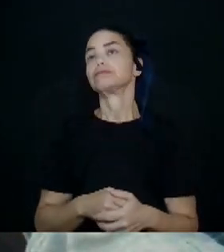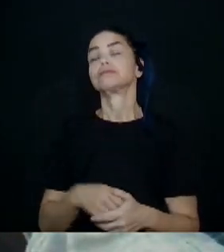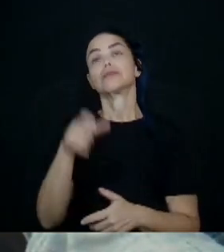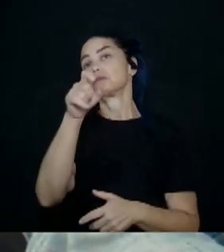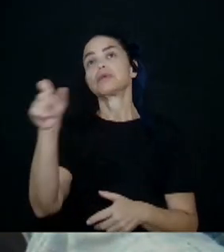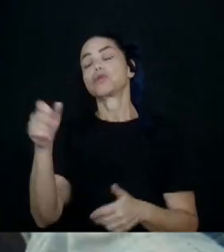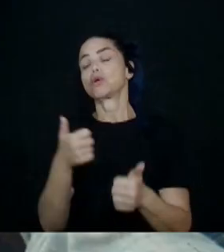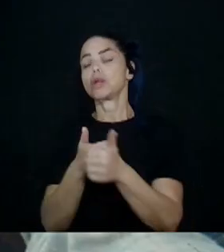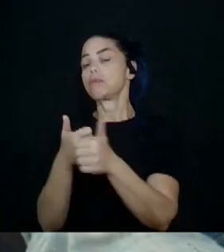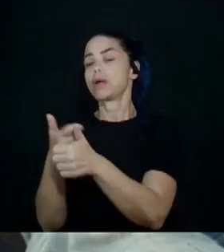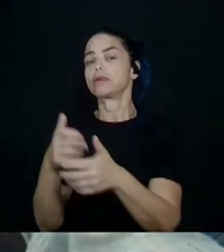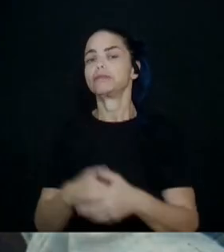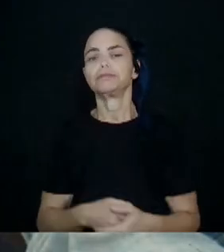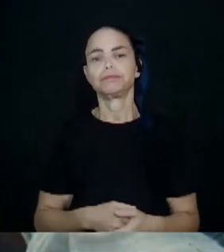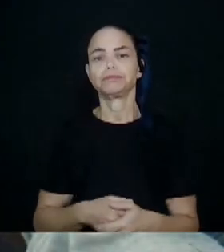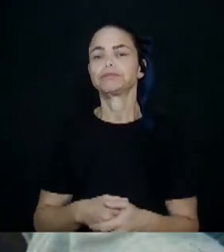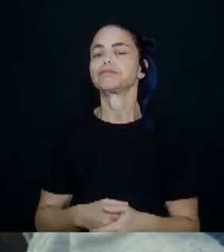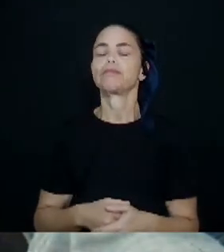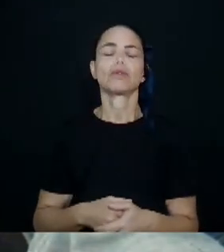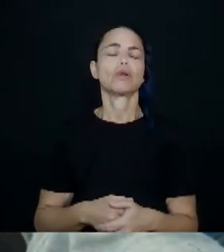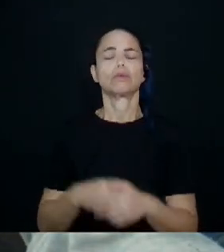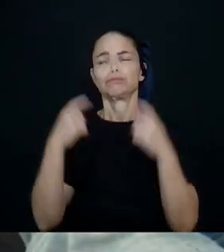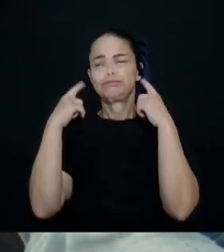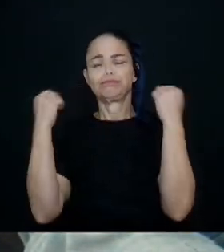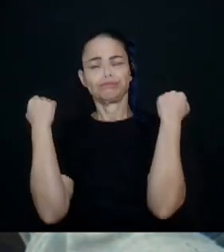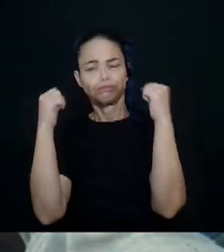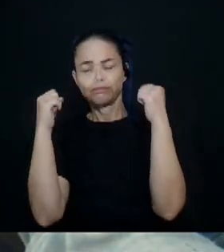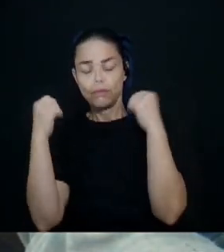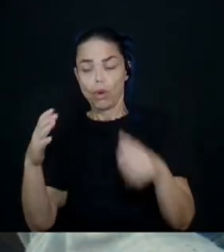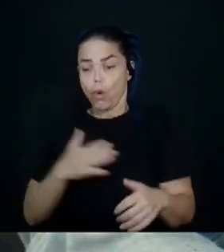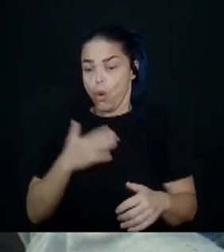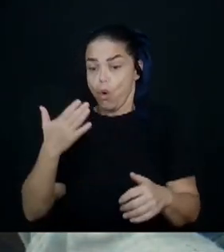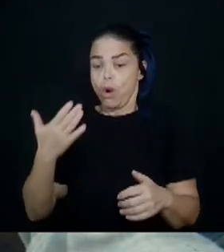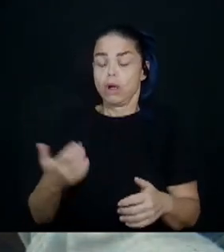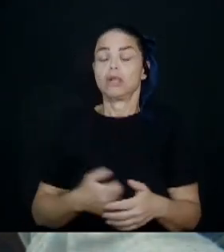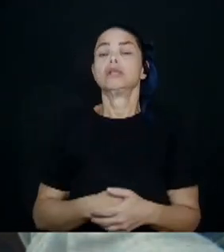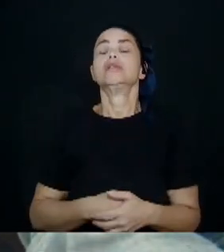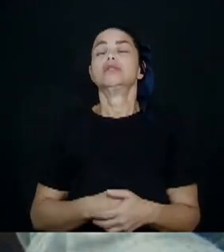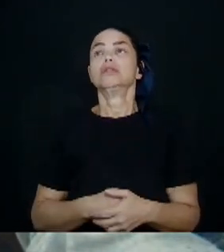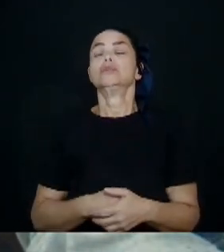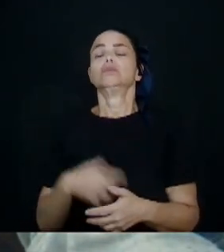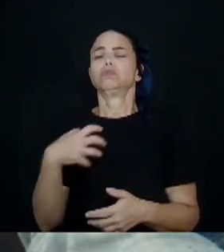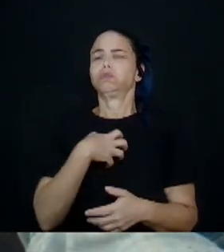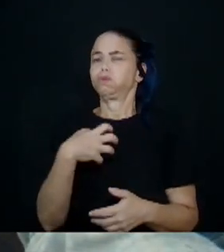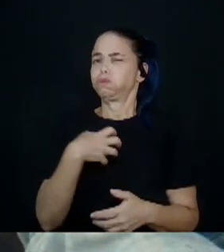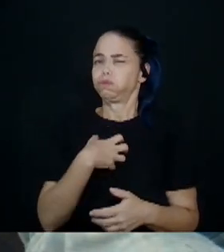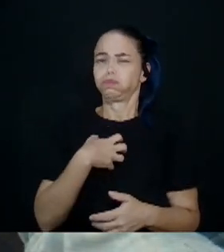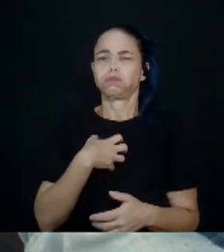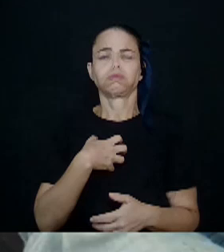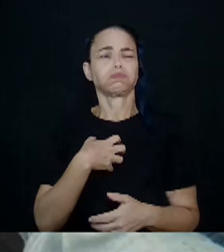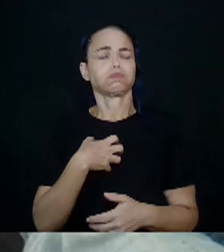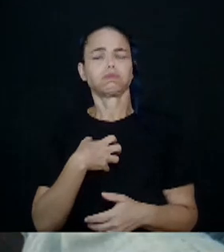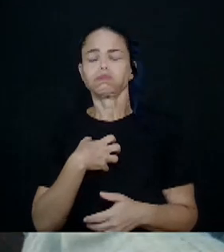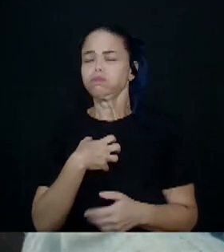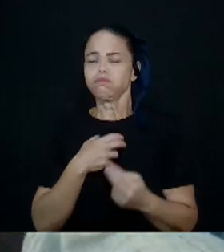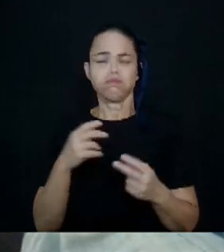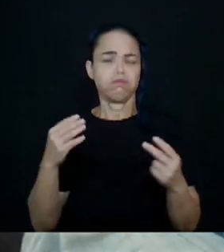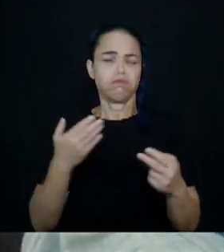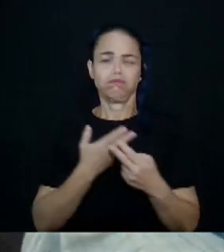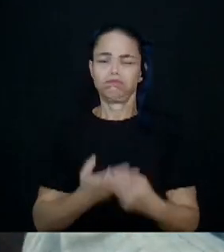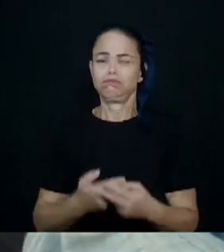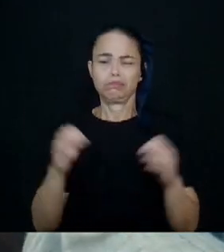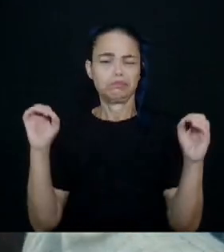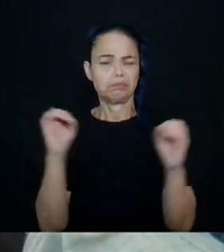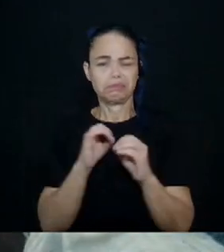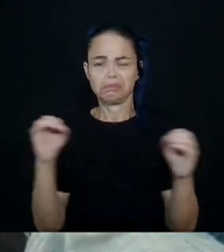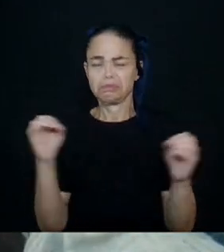volta. Exatamente. Né? Estressa, assusta, gera a sensação de impaciência. Então, acho